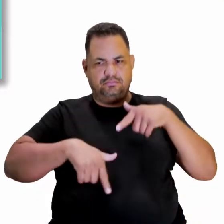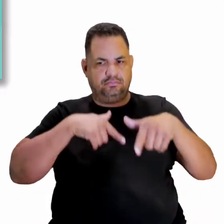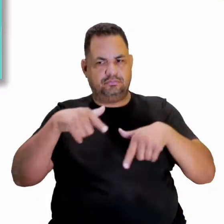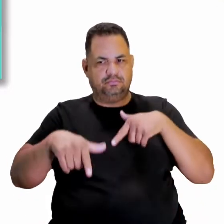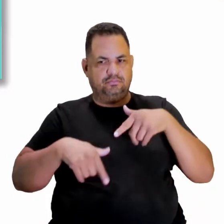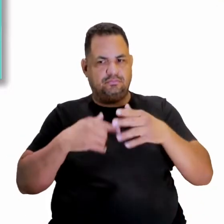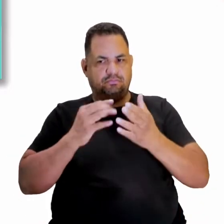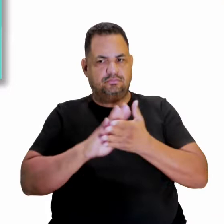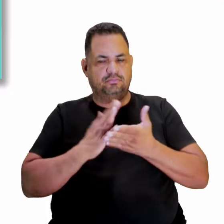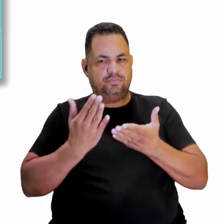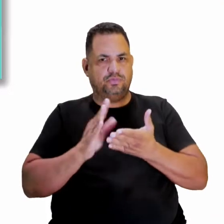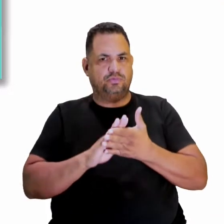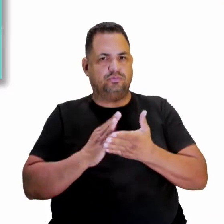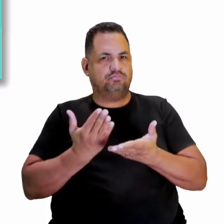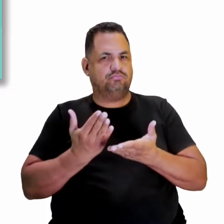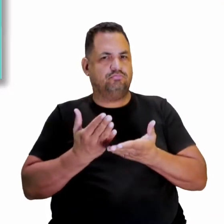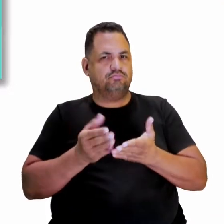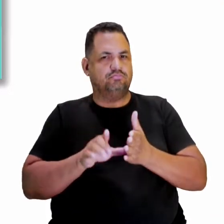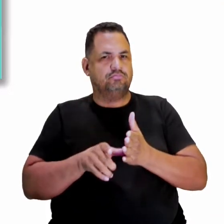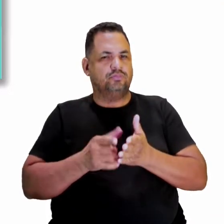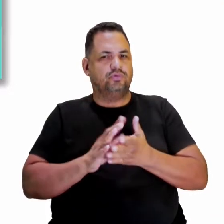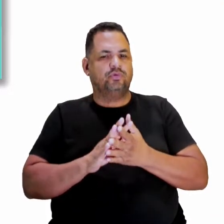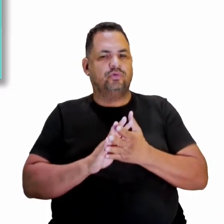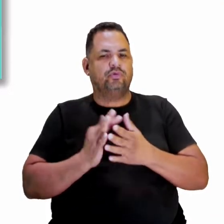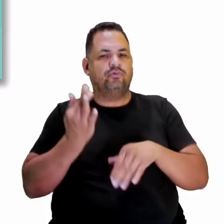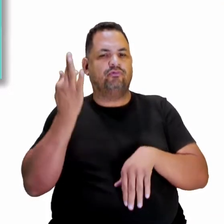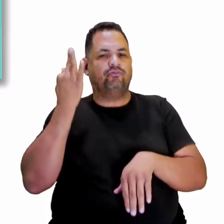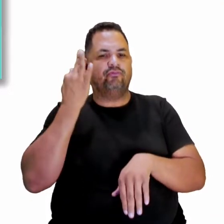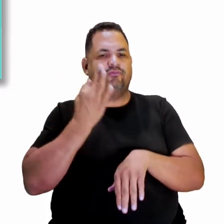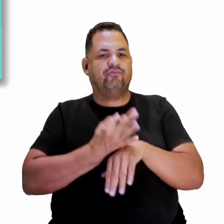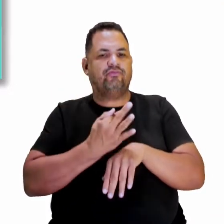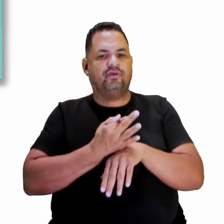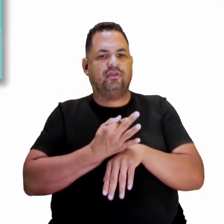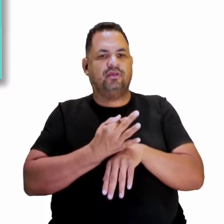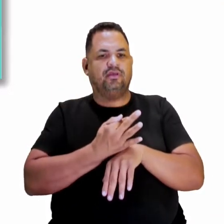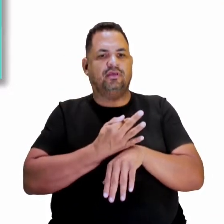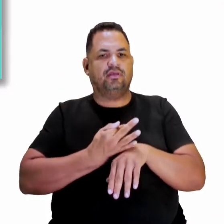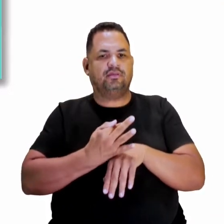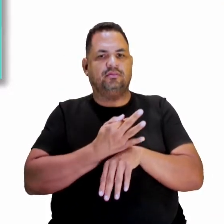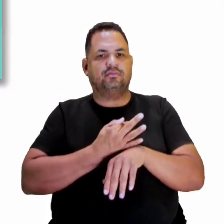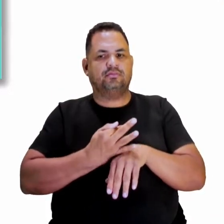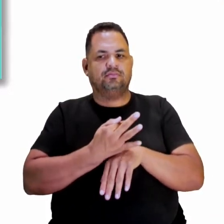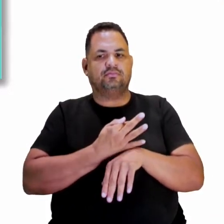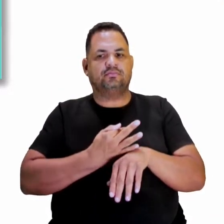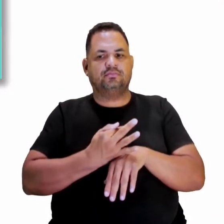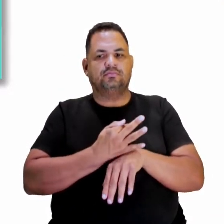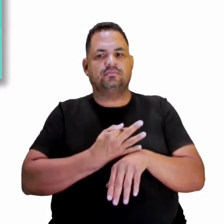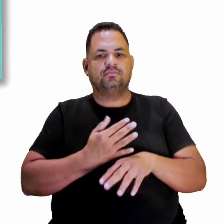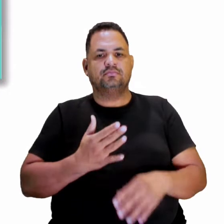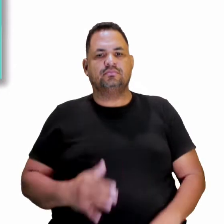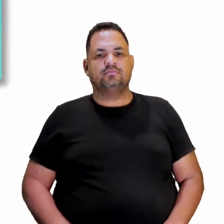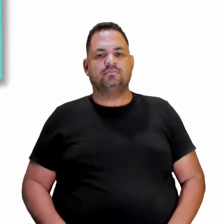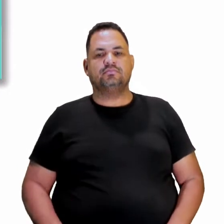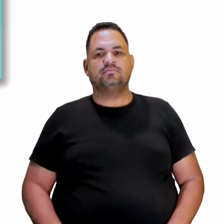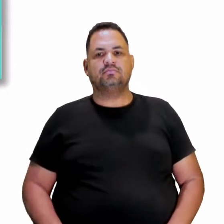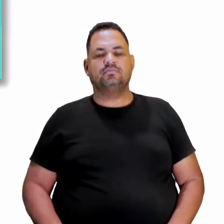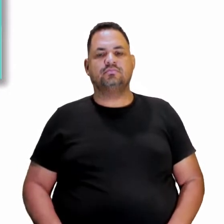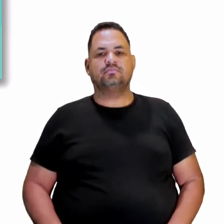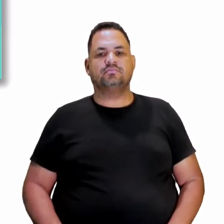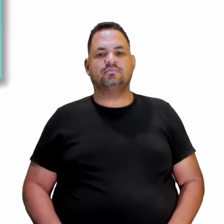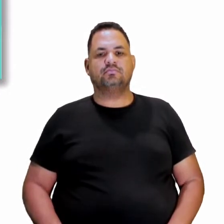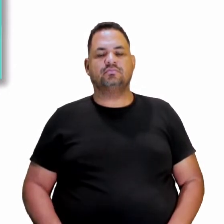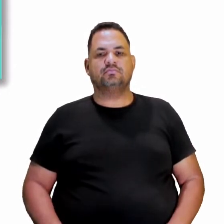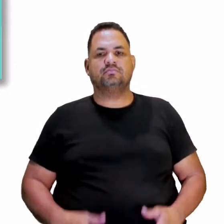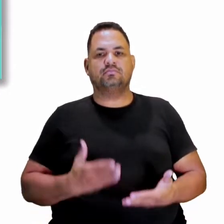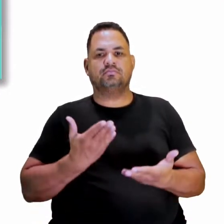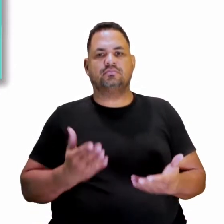último feriado? E aí, eu quero saber. Lembrando que estudar também é trabalhar, viu? Para quem não sabe,